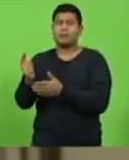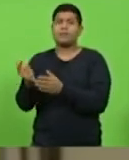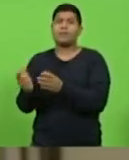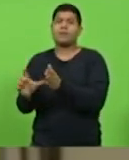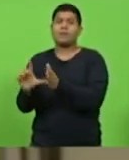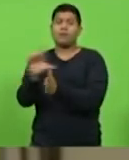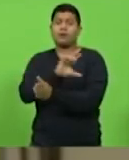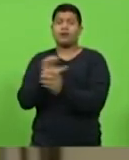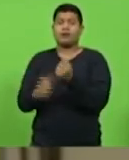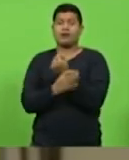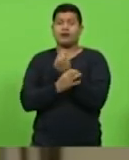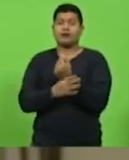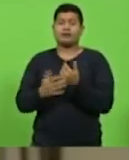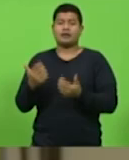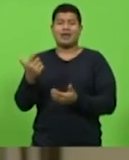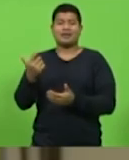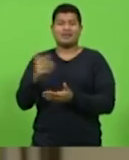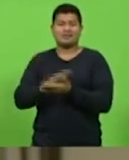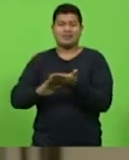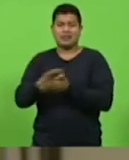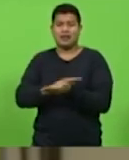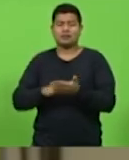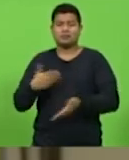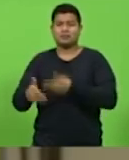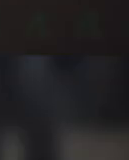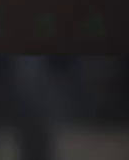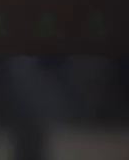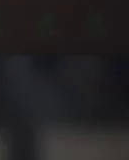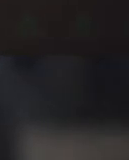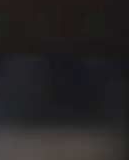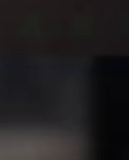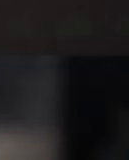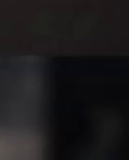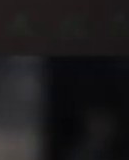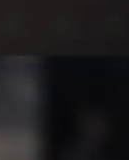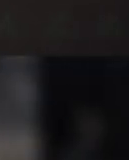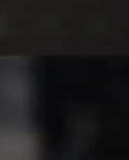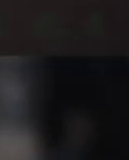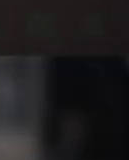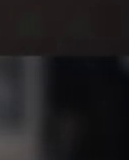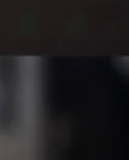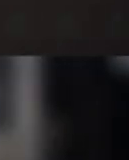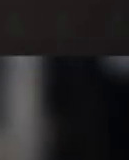e sem garantias no processo de compra dos respiradores.